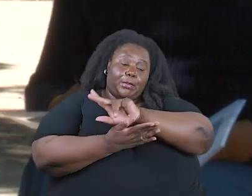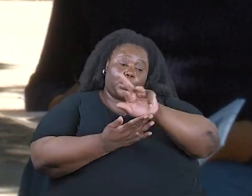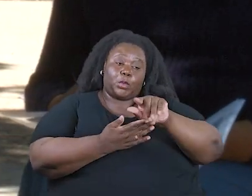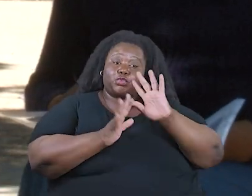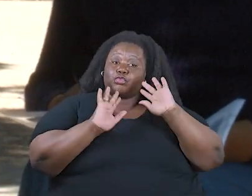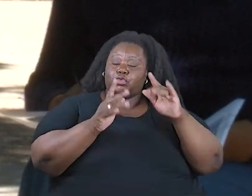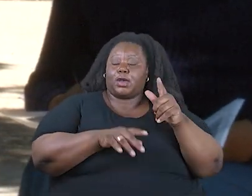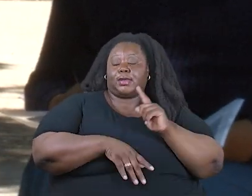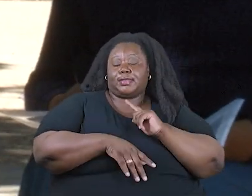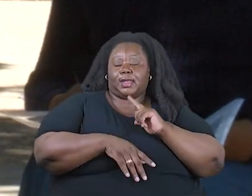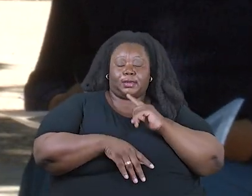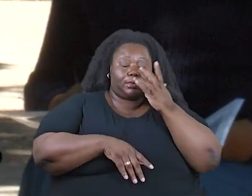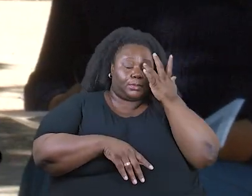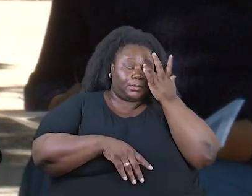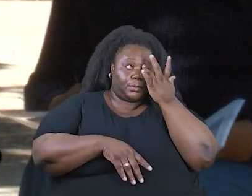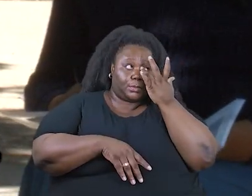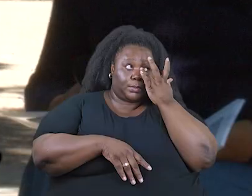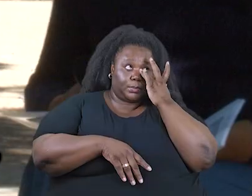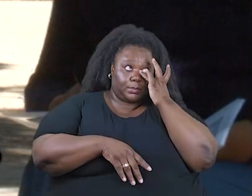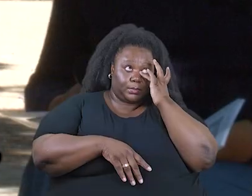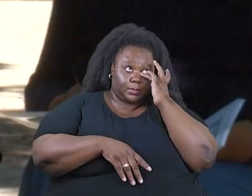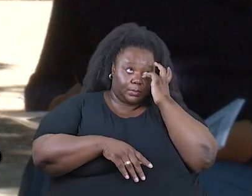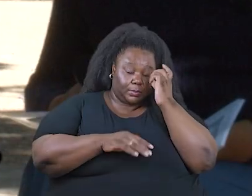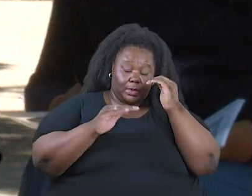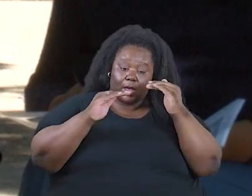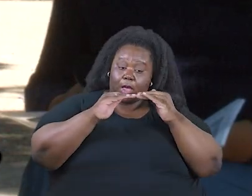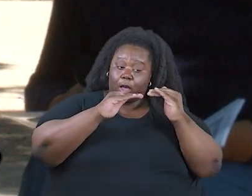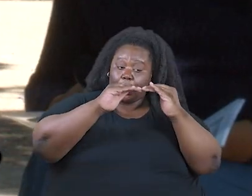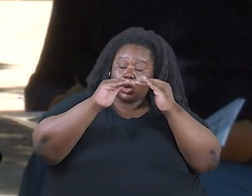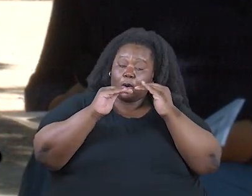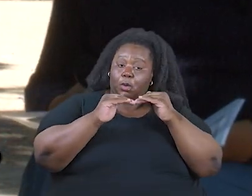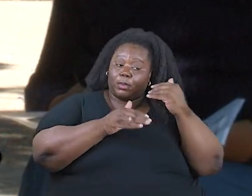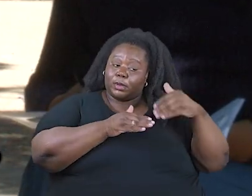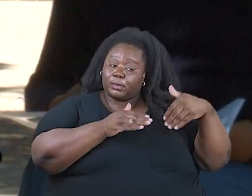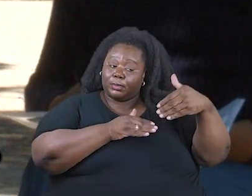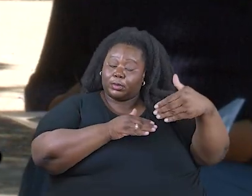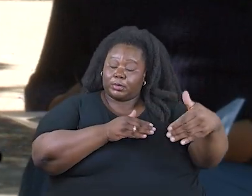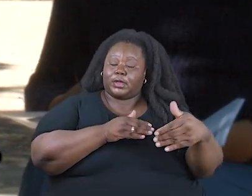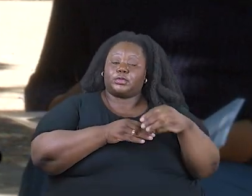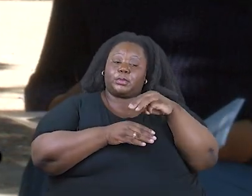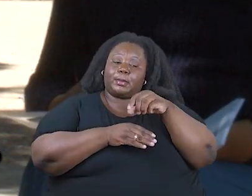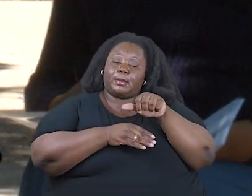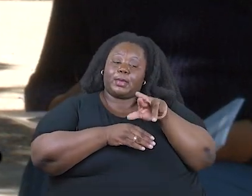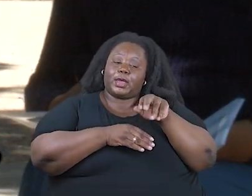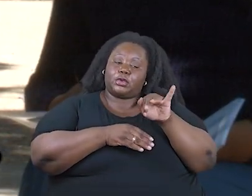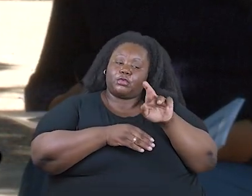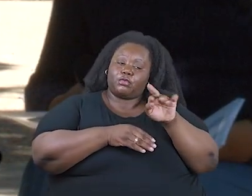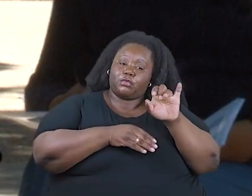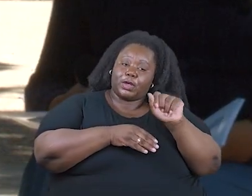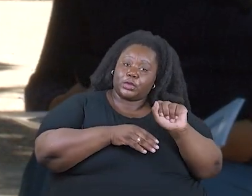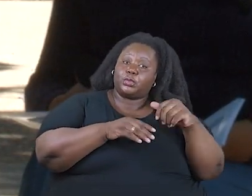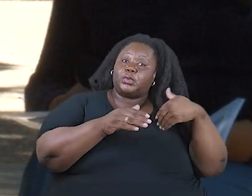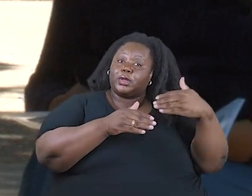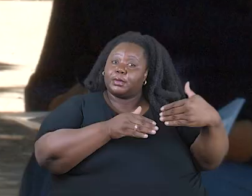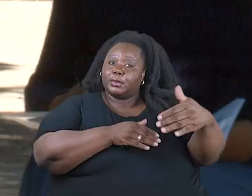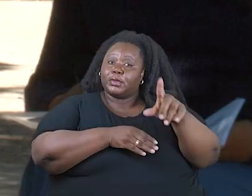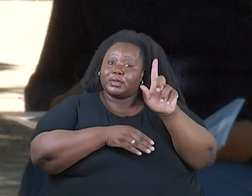já tem a combinação de processos que são de manufatura com processos que